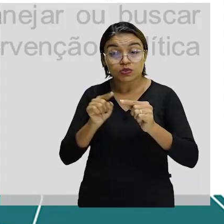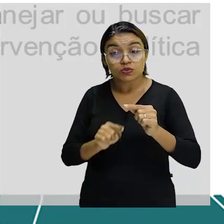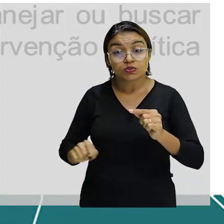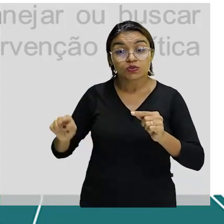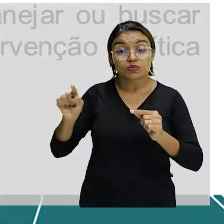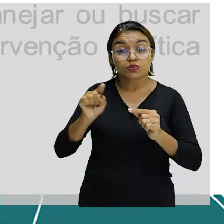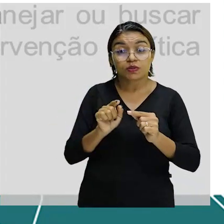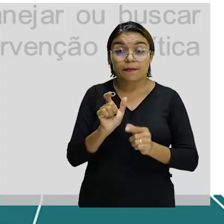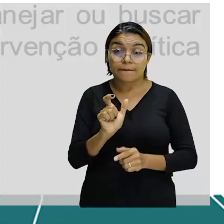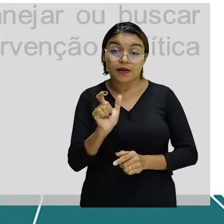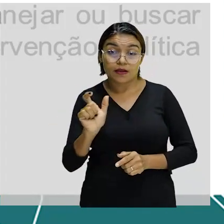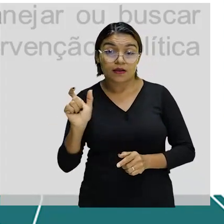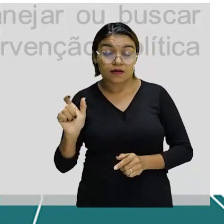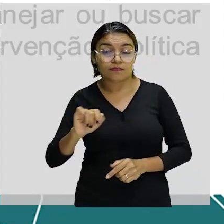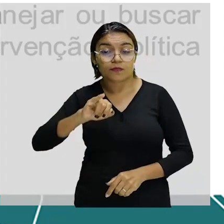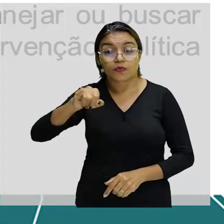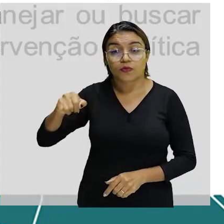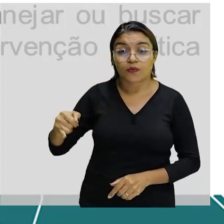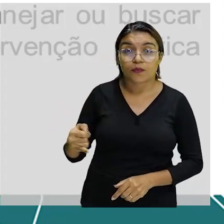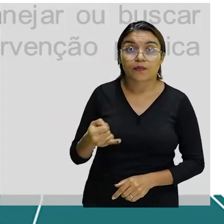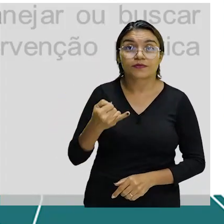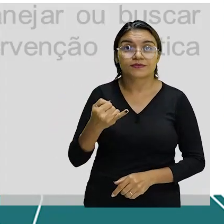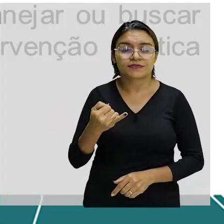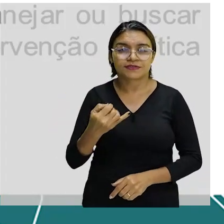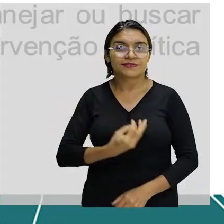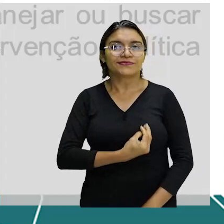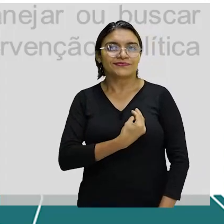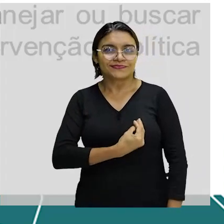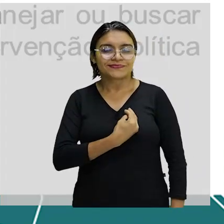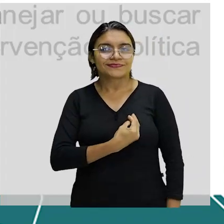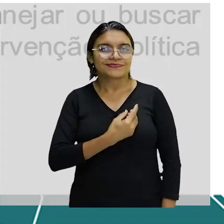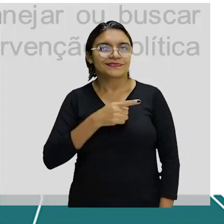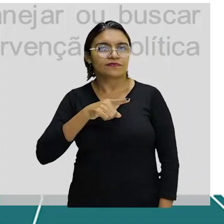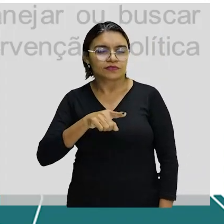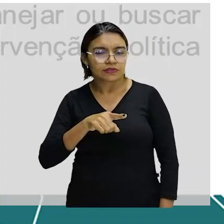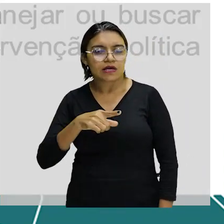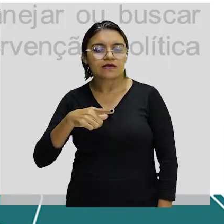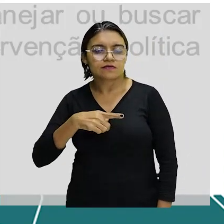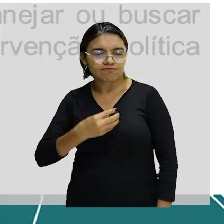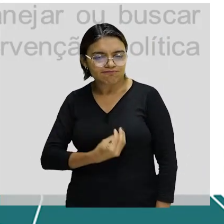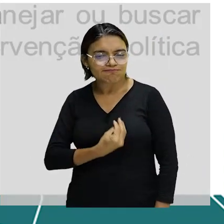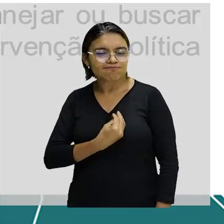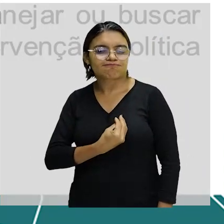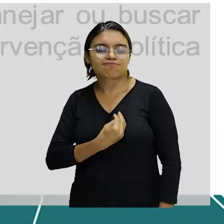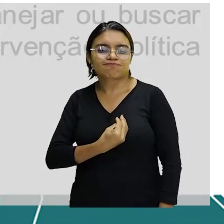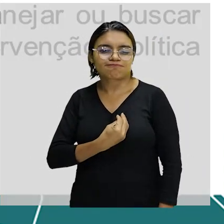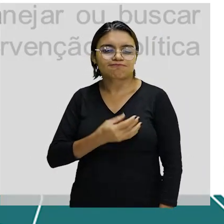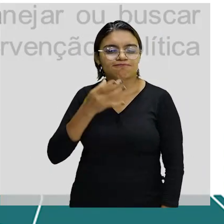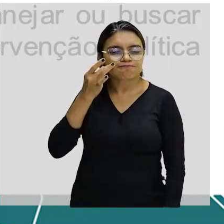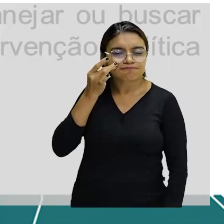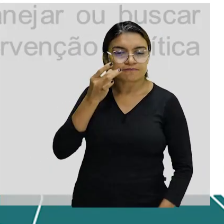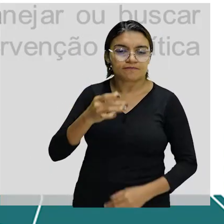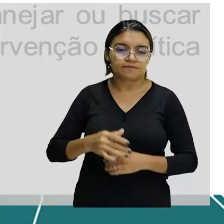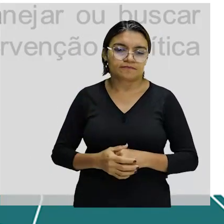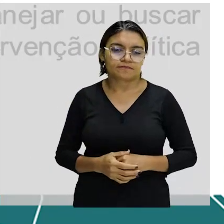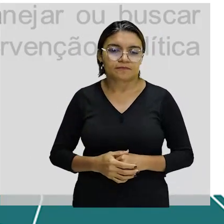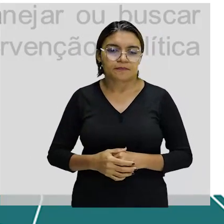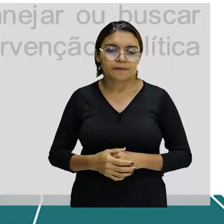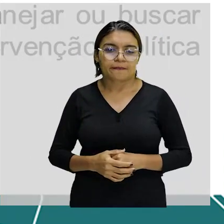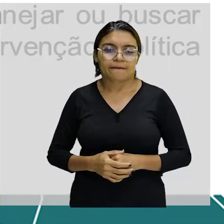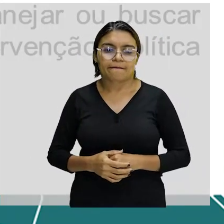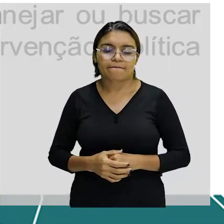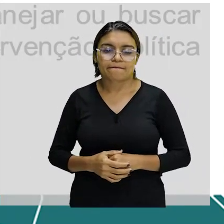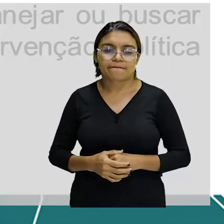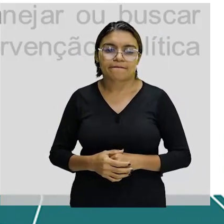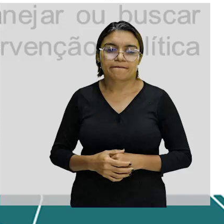palavrinhas. Oportunização de vivência. É você vivenciar. Corporais comunitárias. É